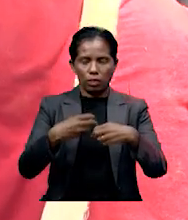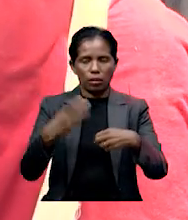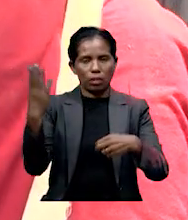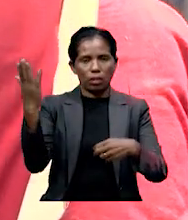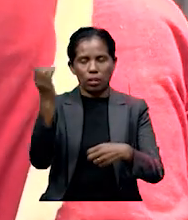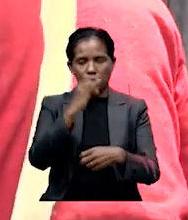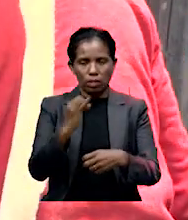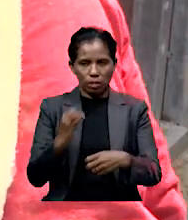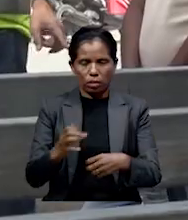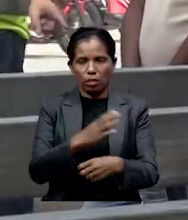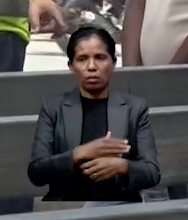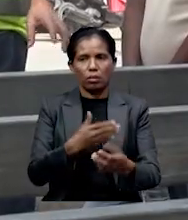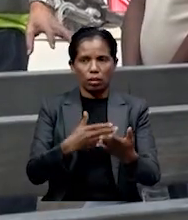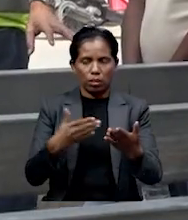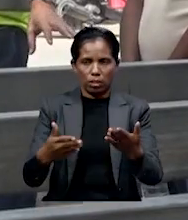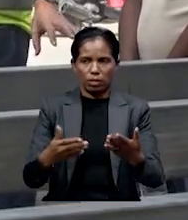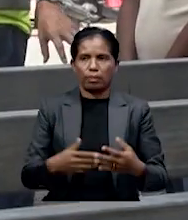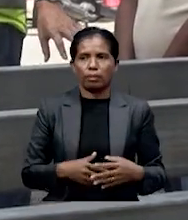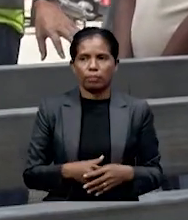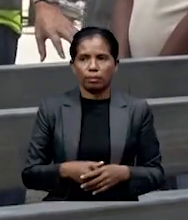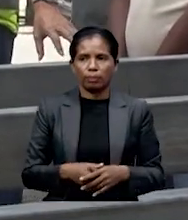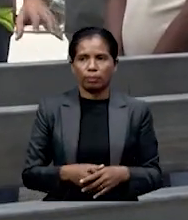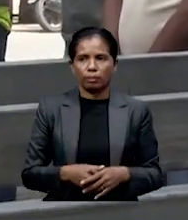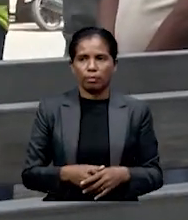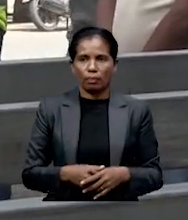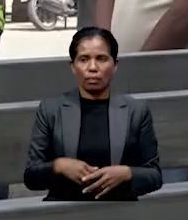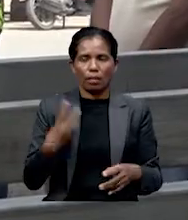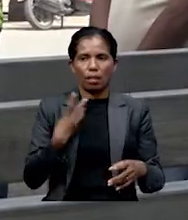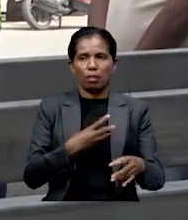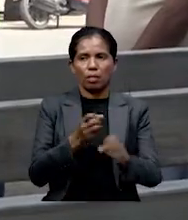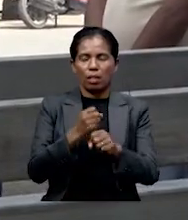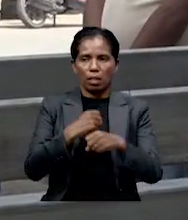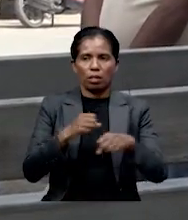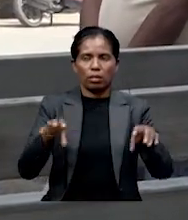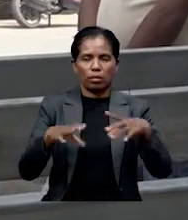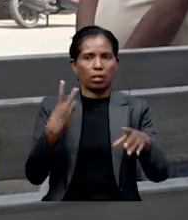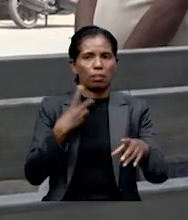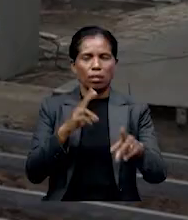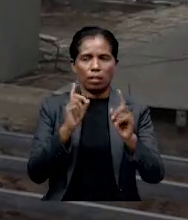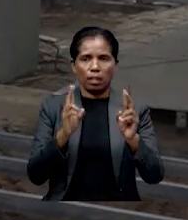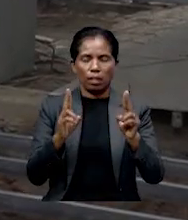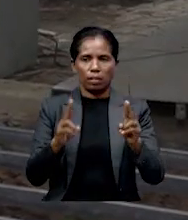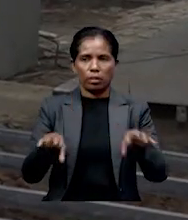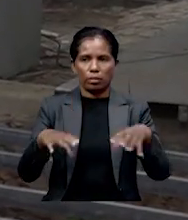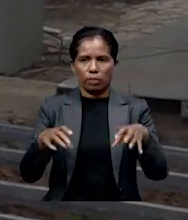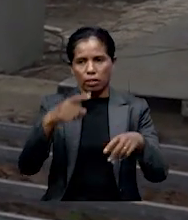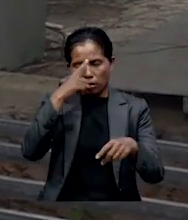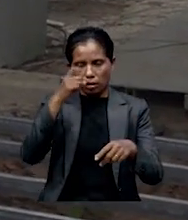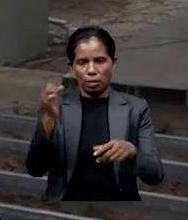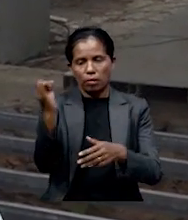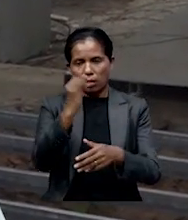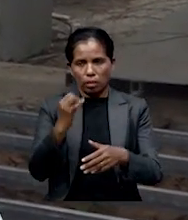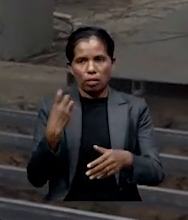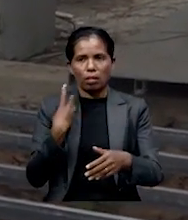no material construção. Depois que ami hau serviço, ami labela astela serviço né, tamba desenho que ami